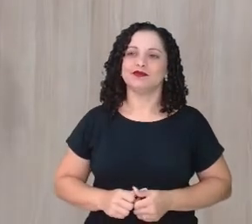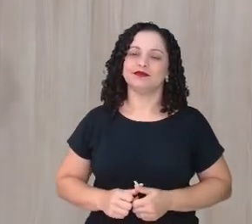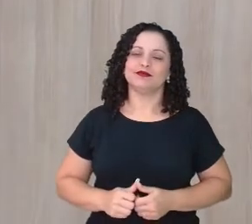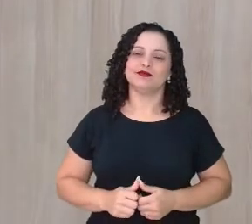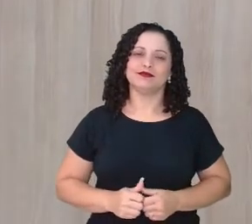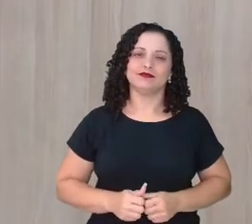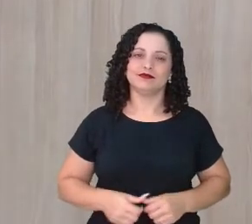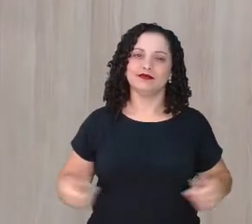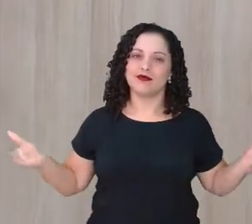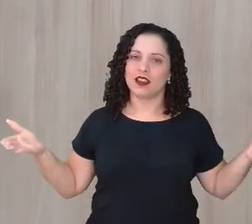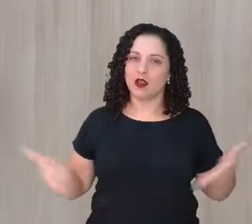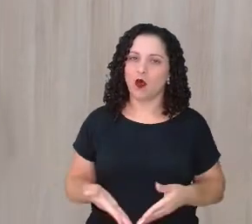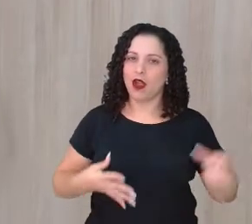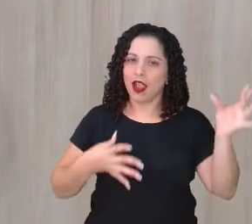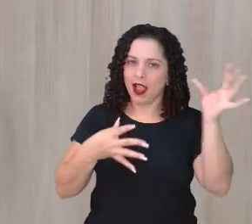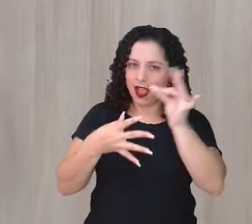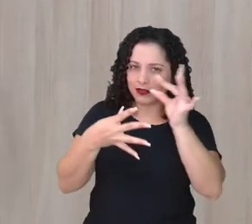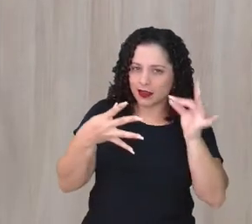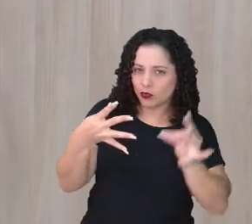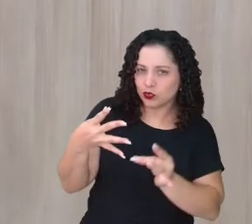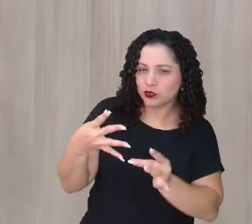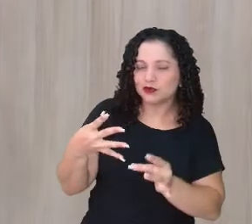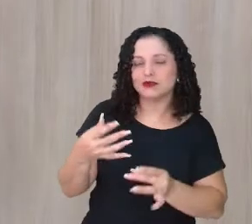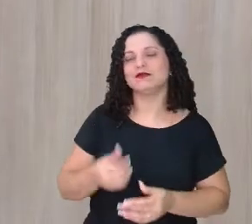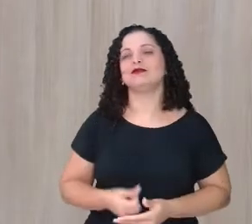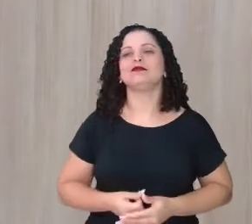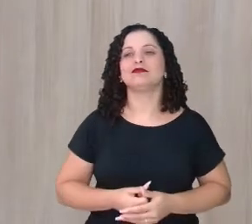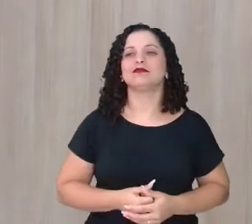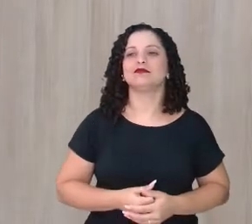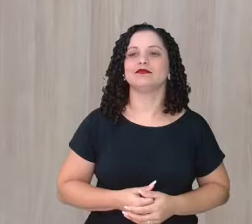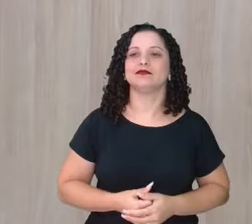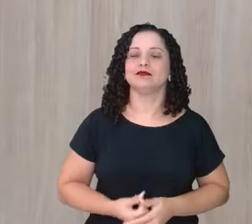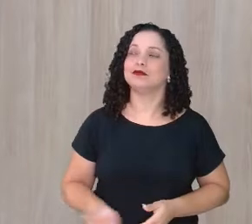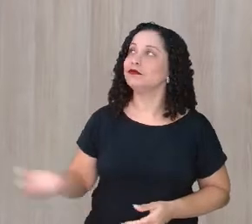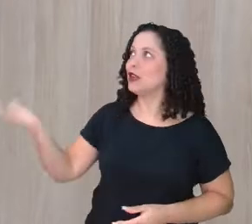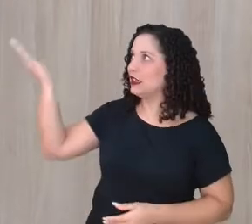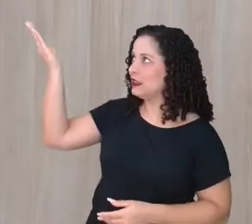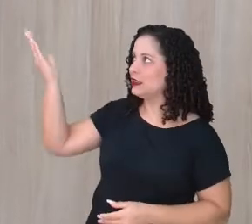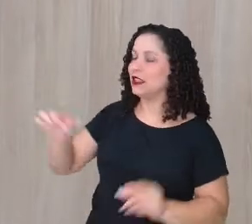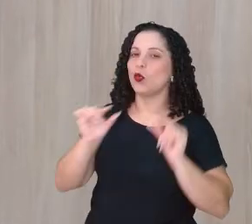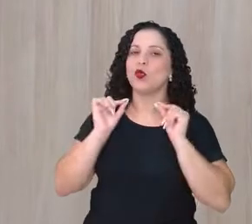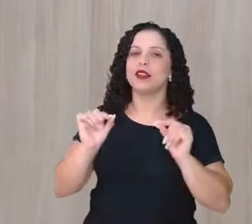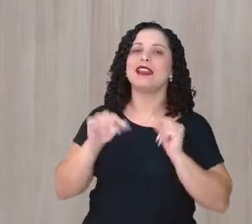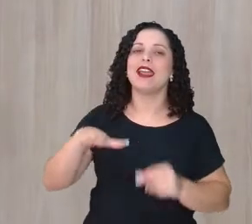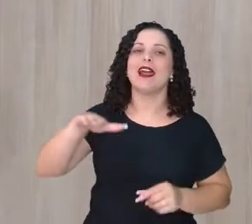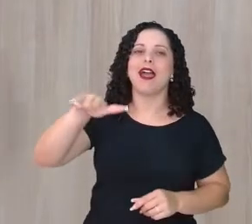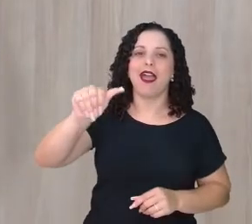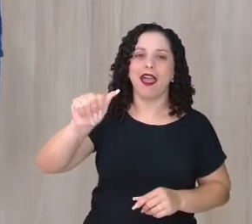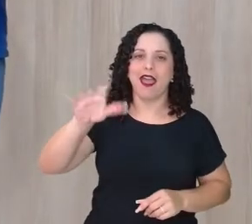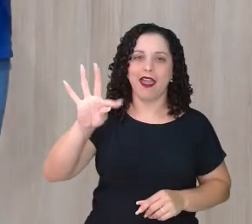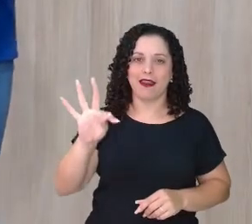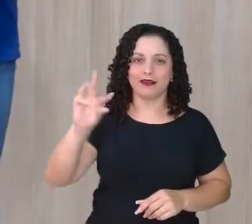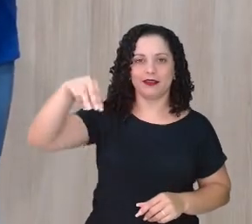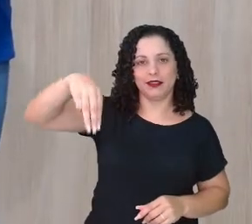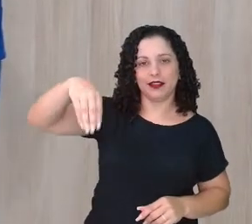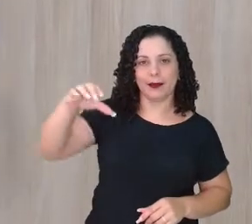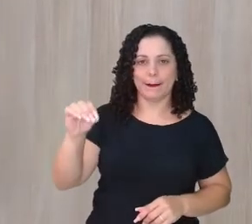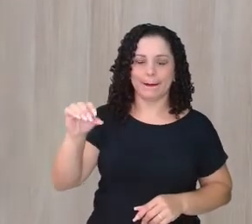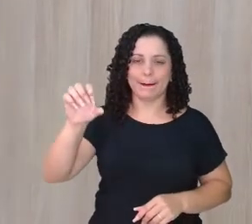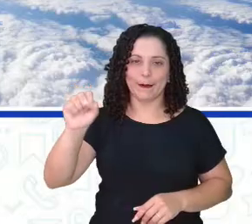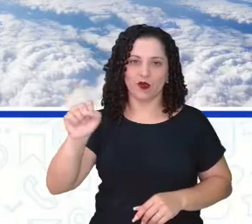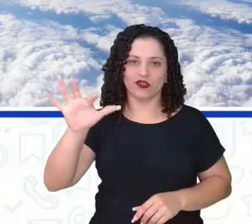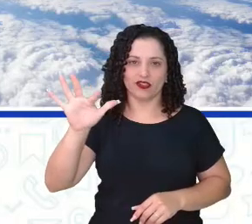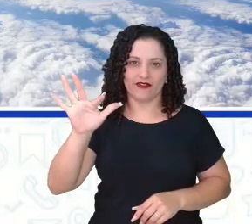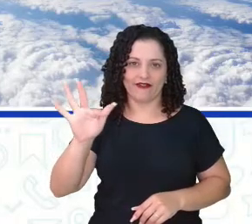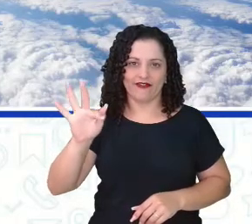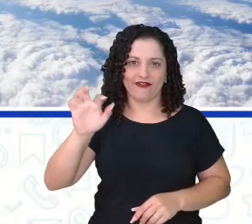Vamos agora para cada uma das esferas. Aí eu estou diante da atmosfera. E os componentes dessa atmosfera, né?